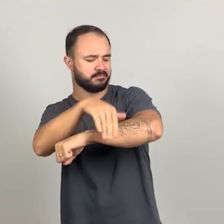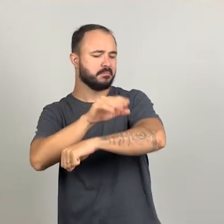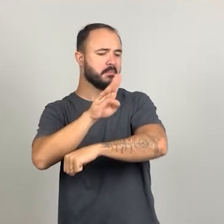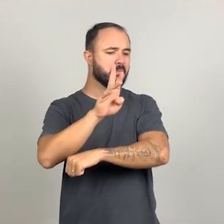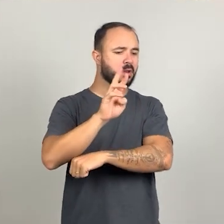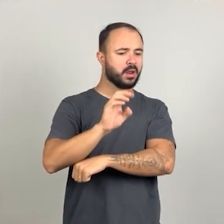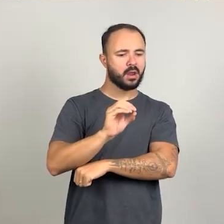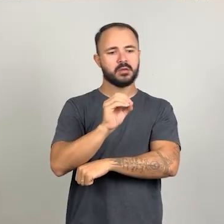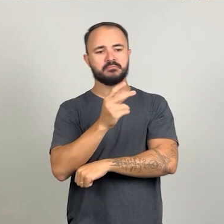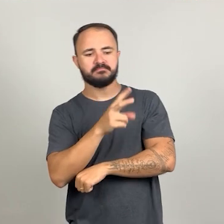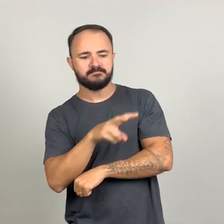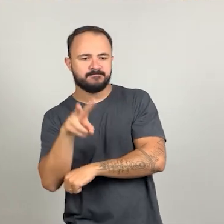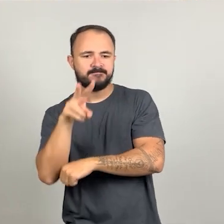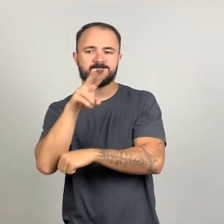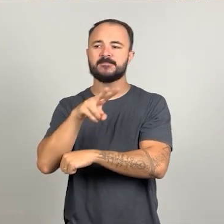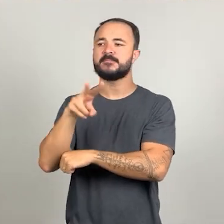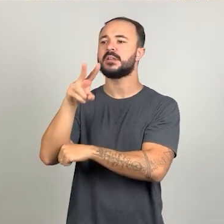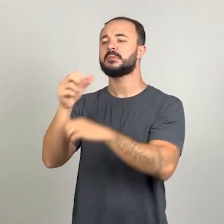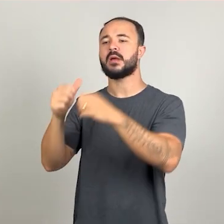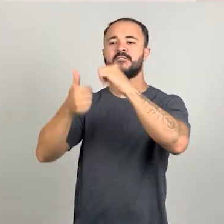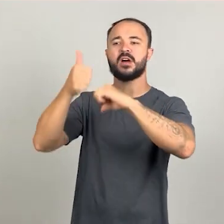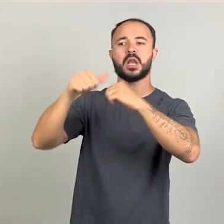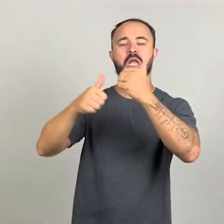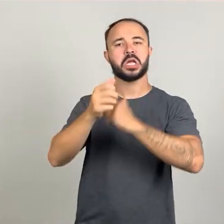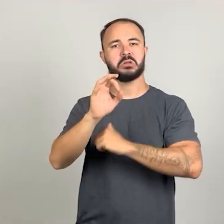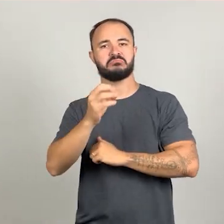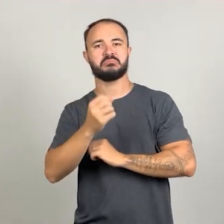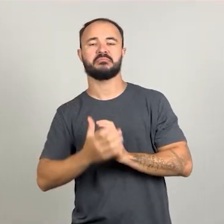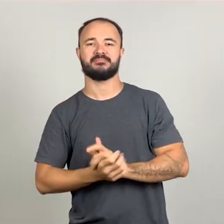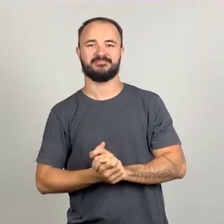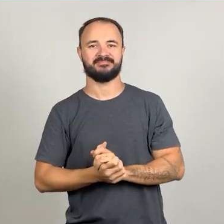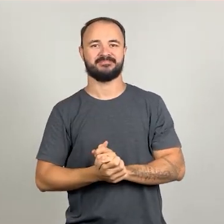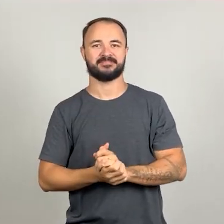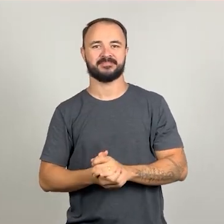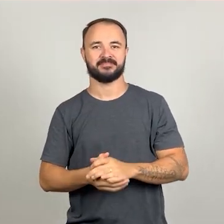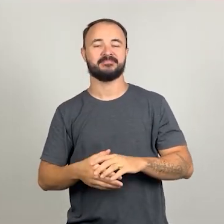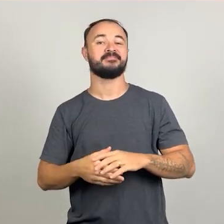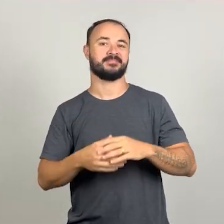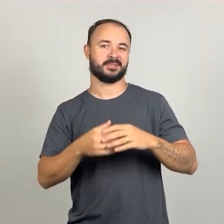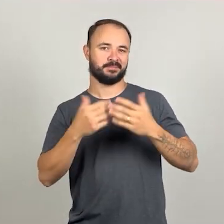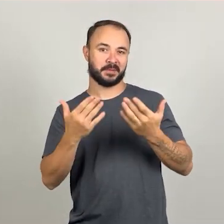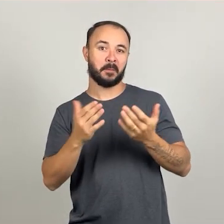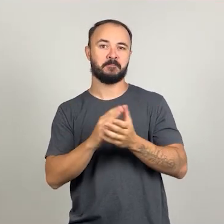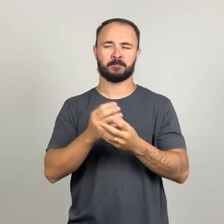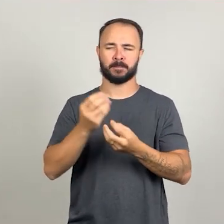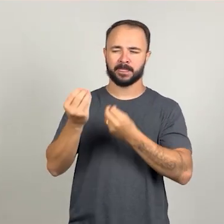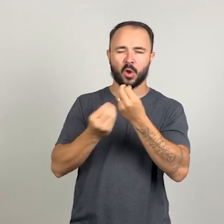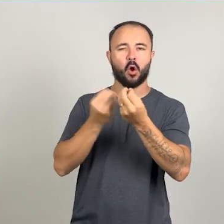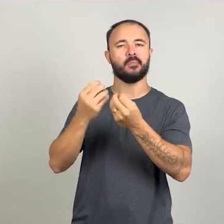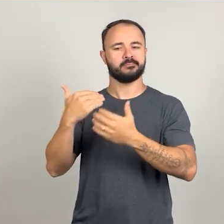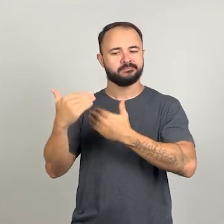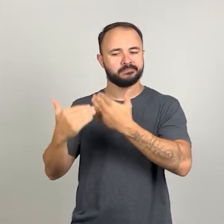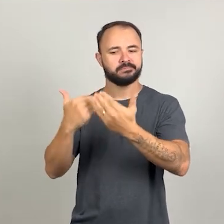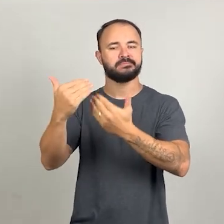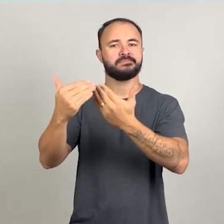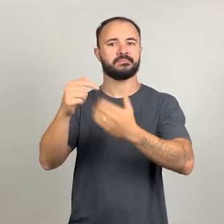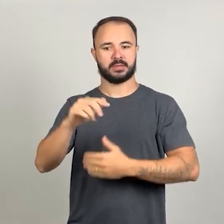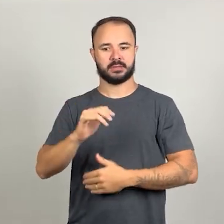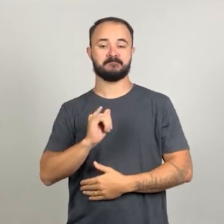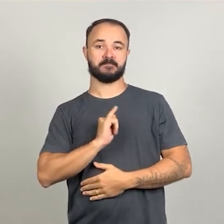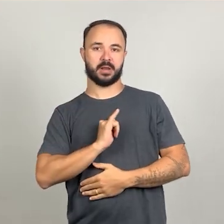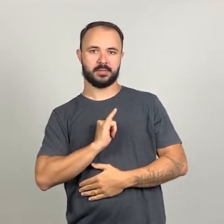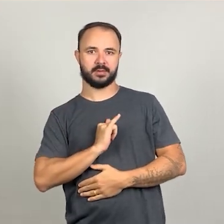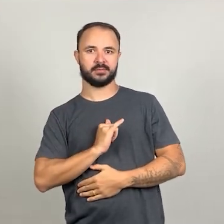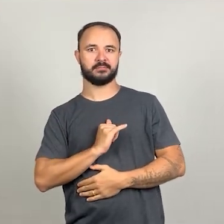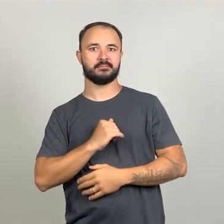na região de Imperatriz. Na estrada entre Belém e Brasília, o despertar de Imperatriz. Então,